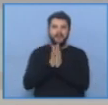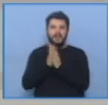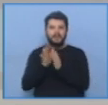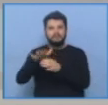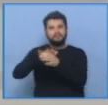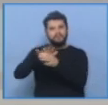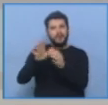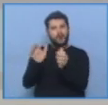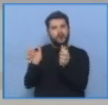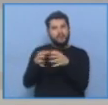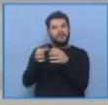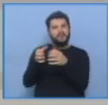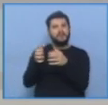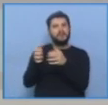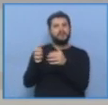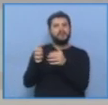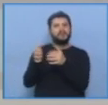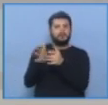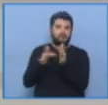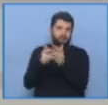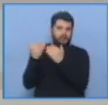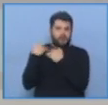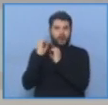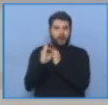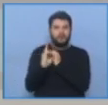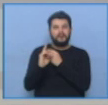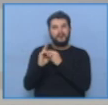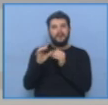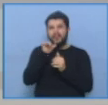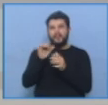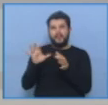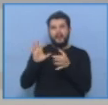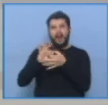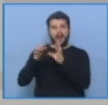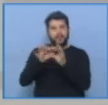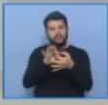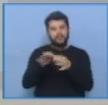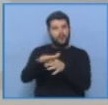Jesus, nas quais a Companhia de Jesus tem a responsabilidade, naturalmente aqui sempre em articulação com as dioceses,